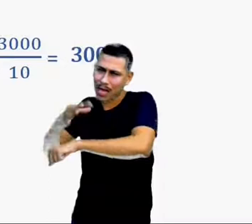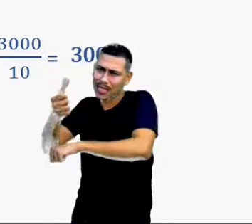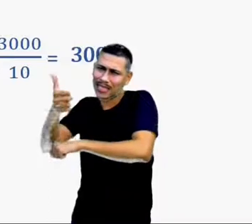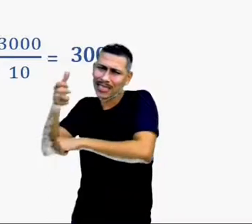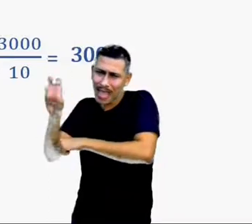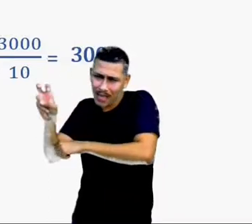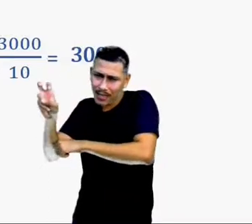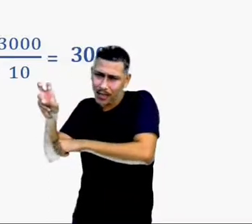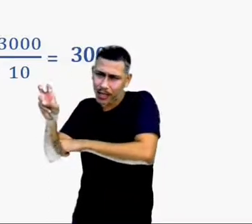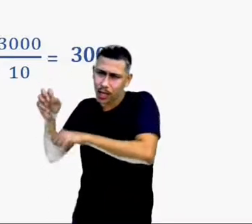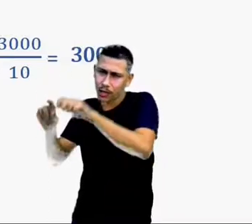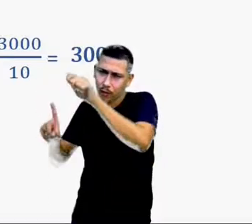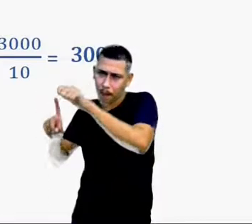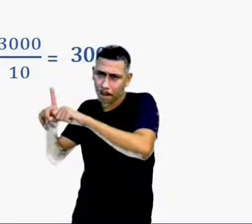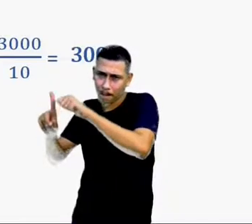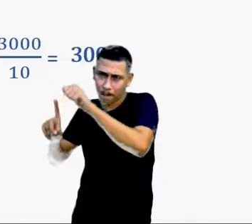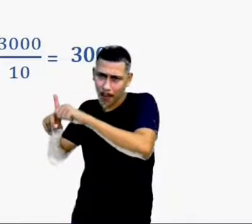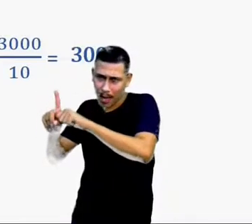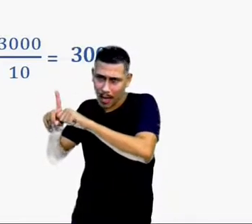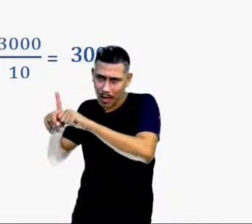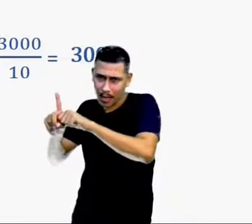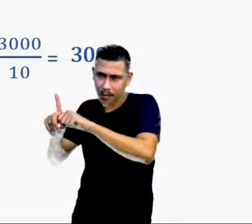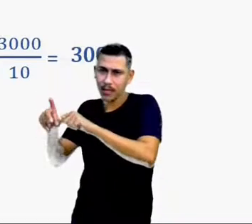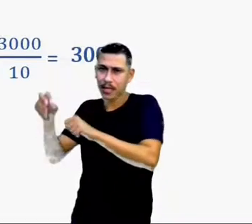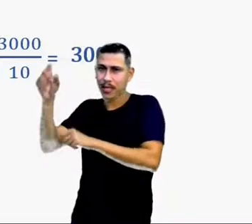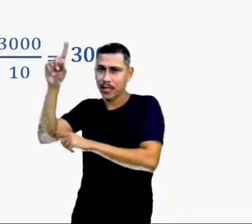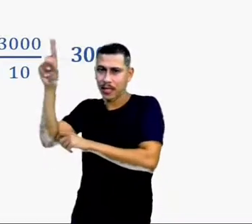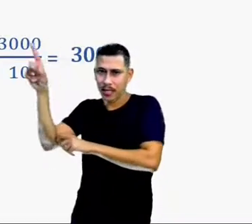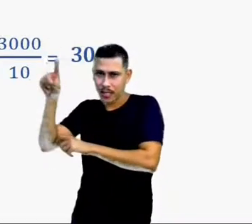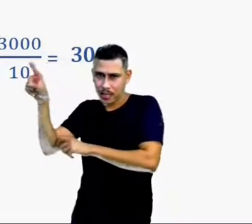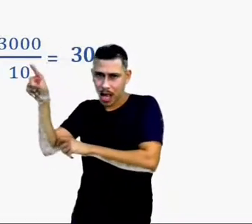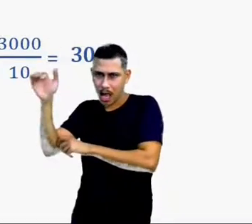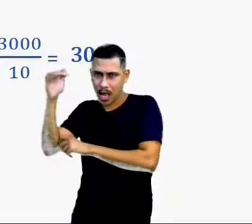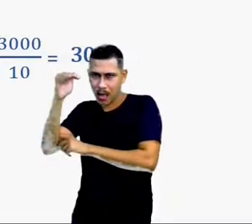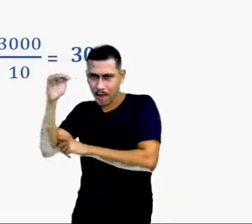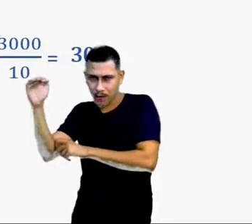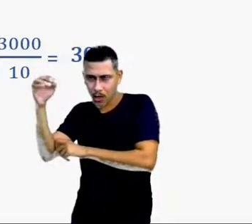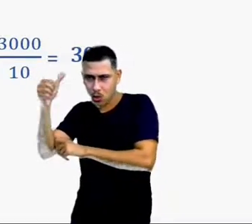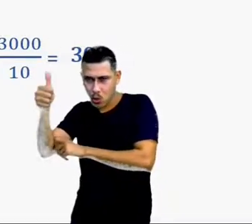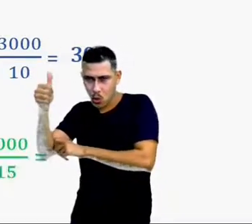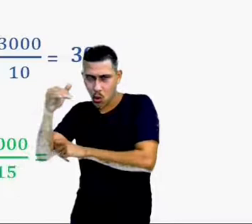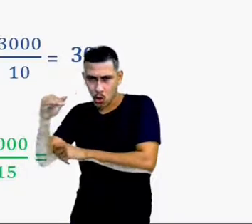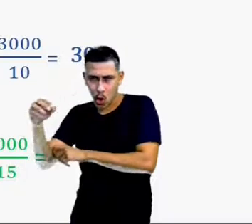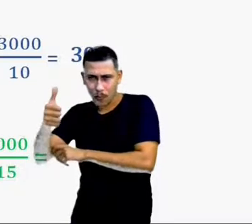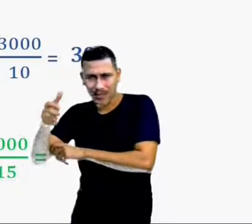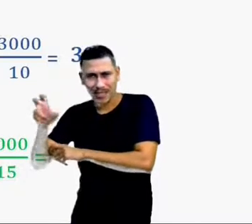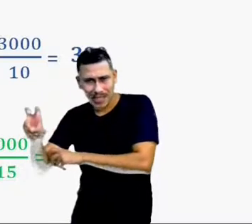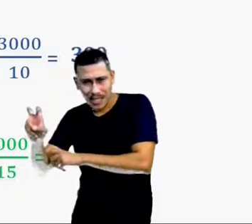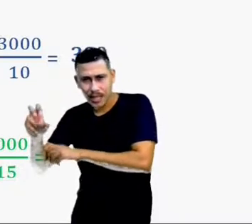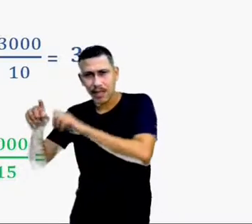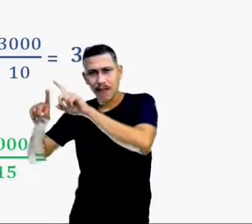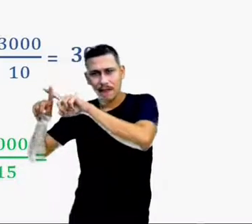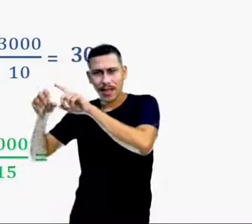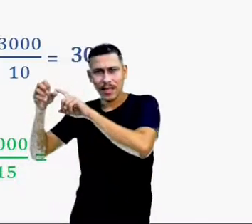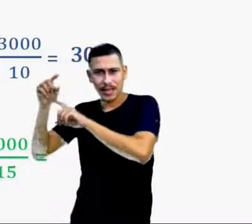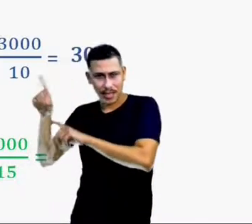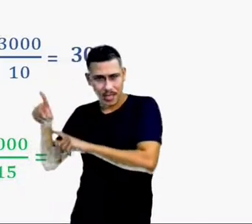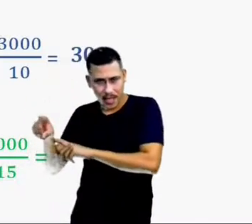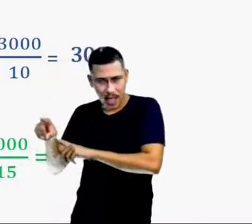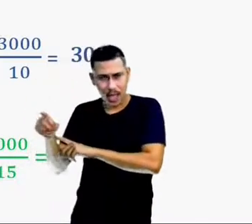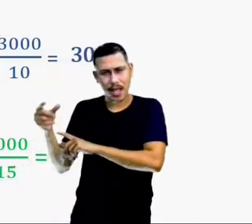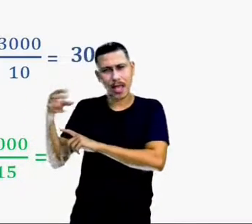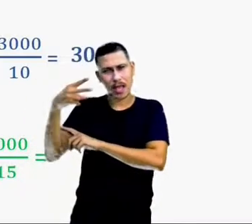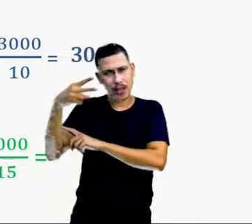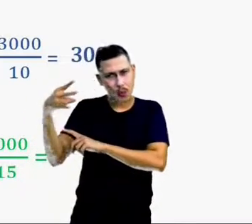vezes. Então, Z dividido por 1 sobre 15, 15 vezes Z igual a 3 mil. Z